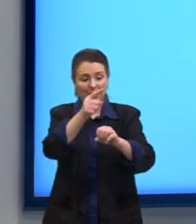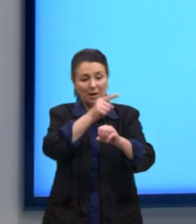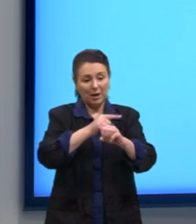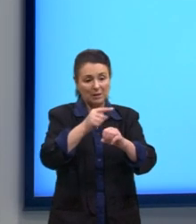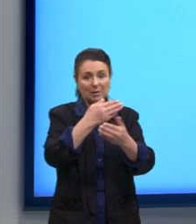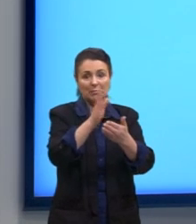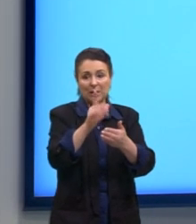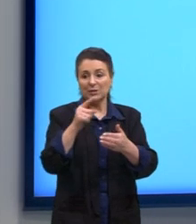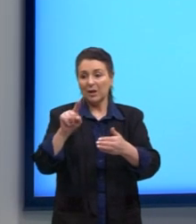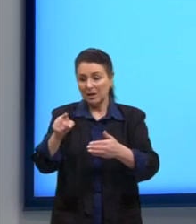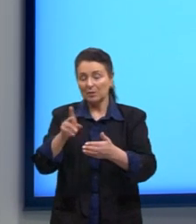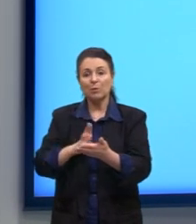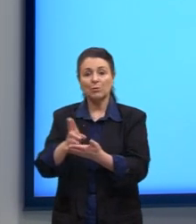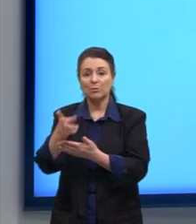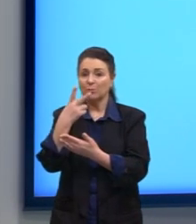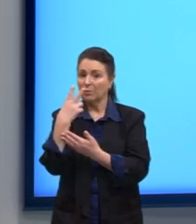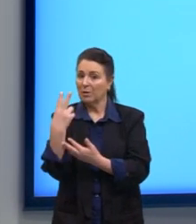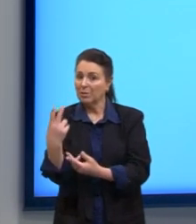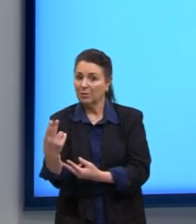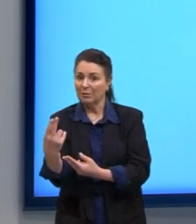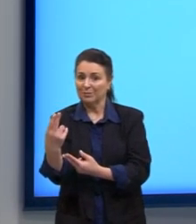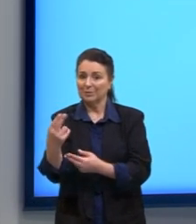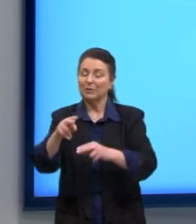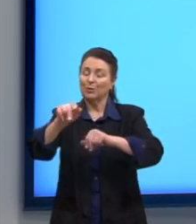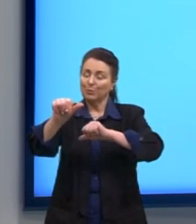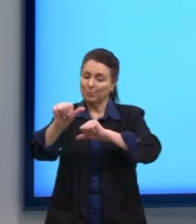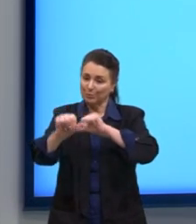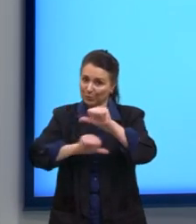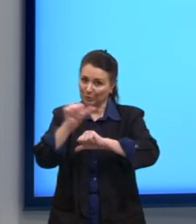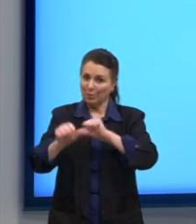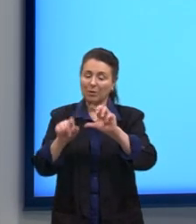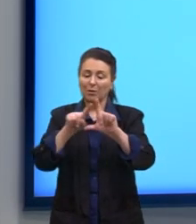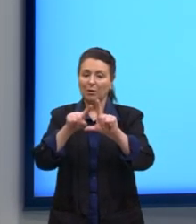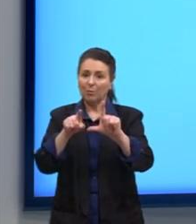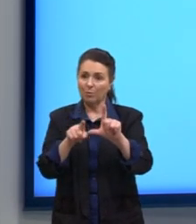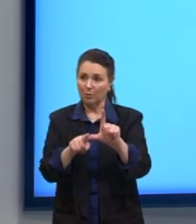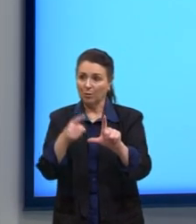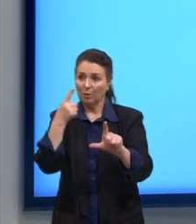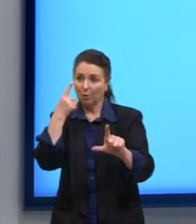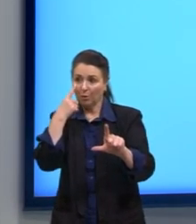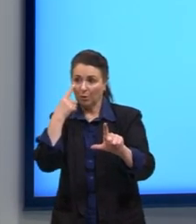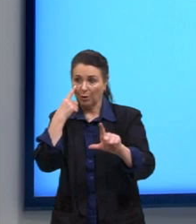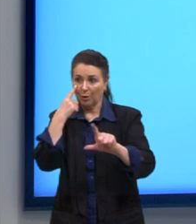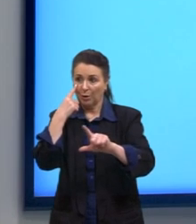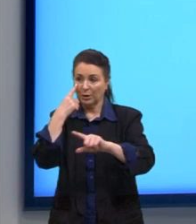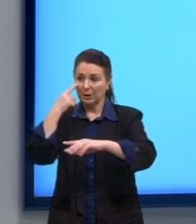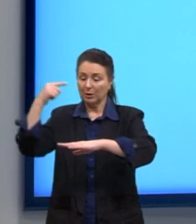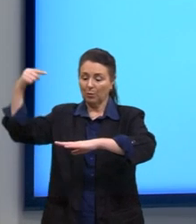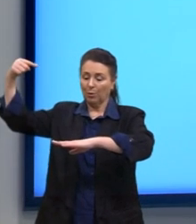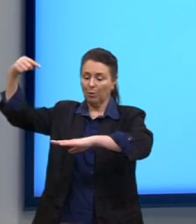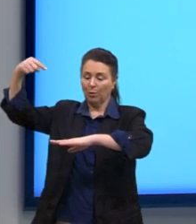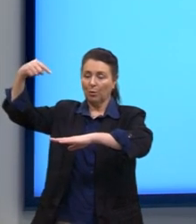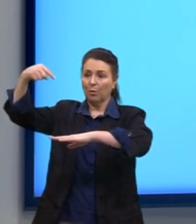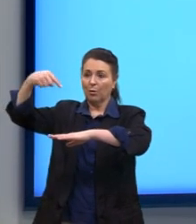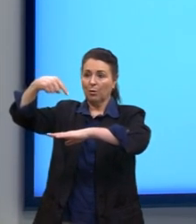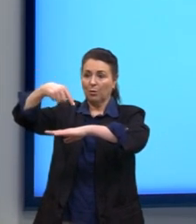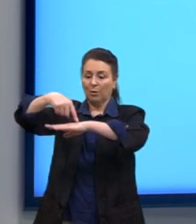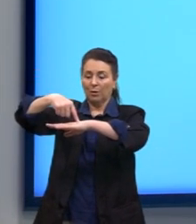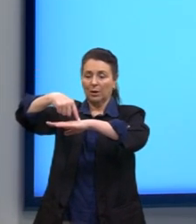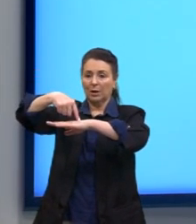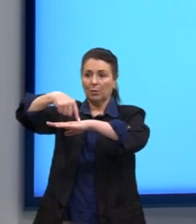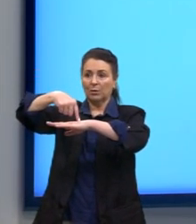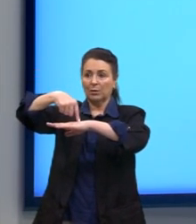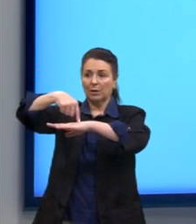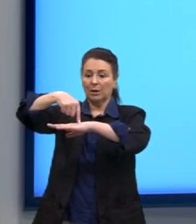haver esse essa mudança de ângulo aqui a gente pode observar né um raio e as frentes de onda associada